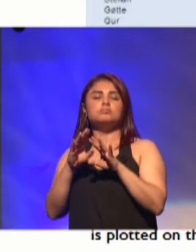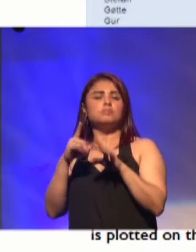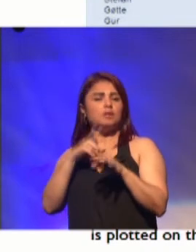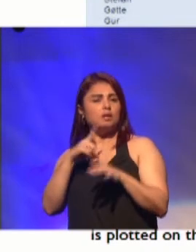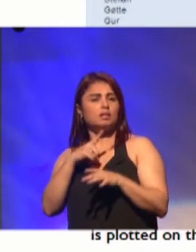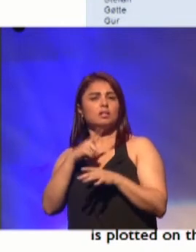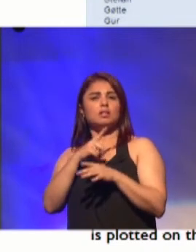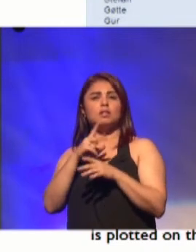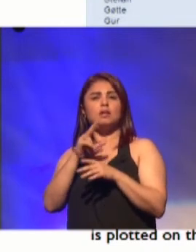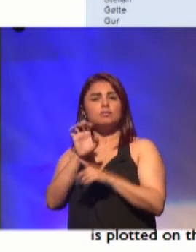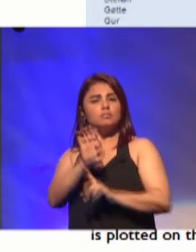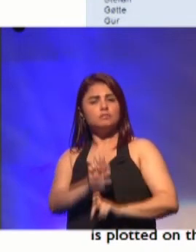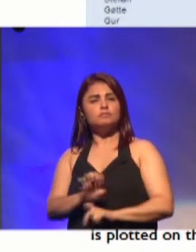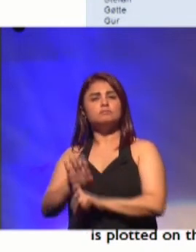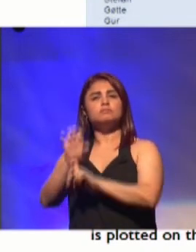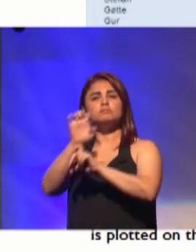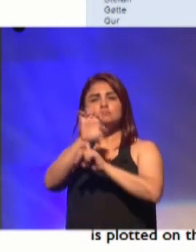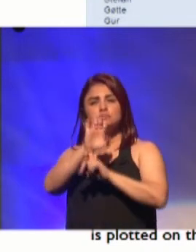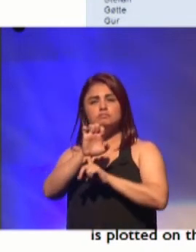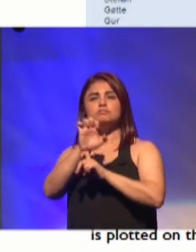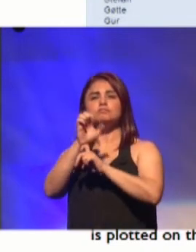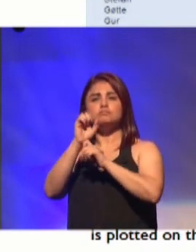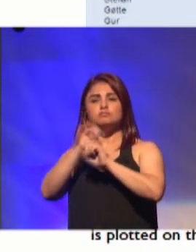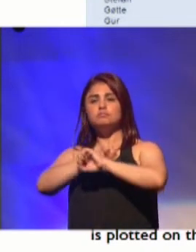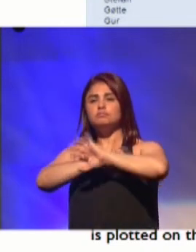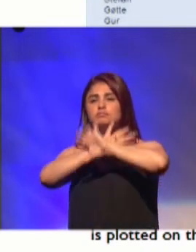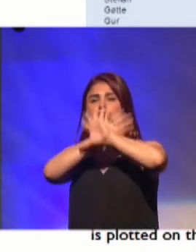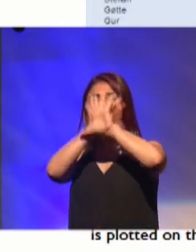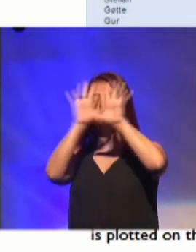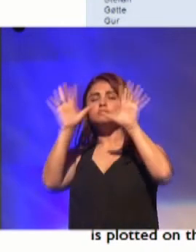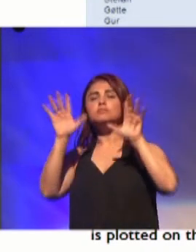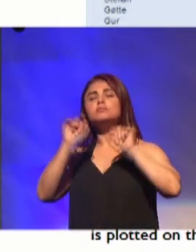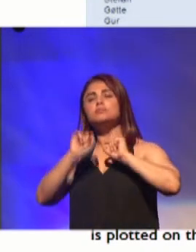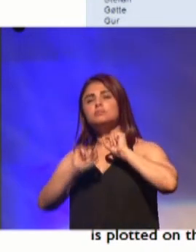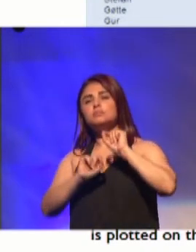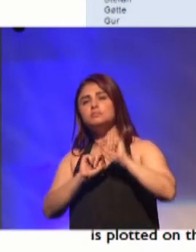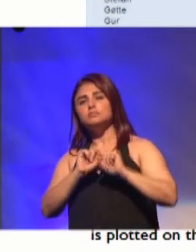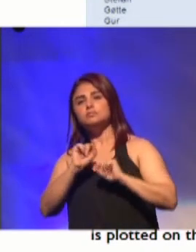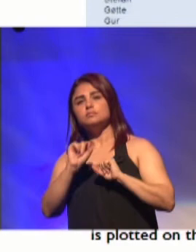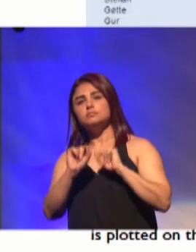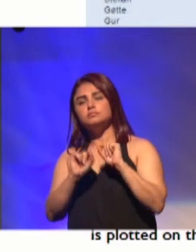tem uma evidência forte, vocês estão vendo aqui, uma evidência forte